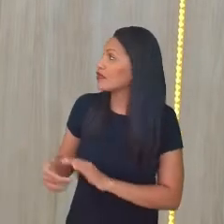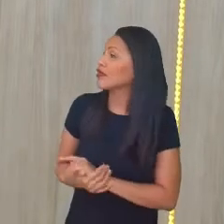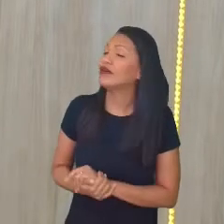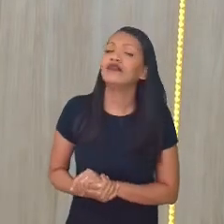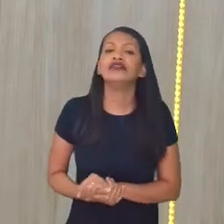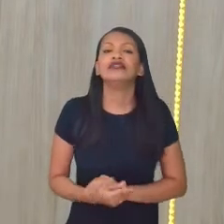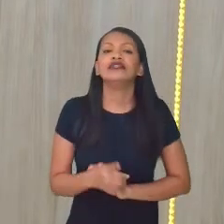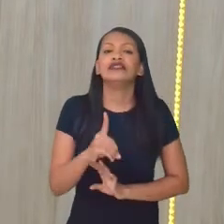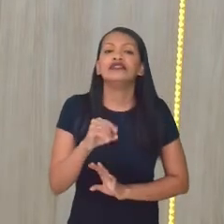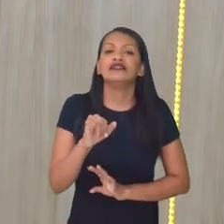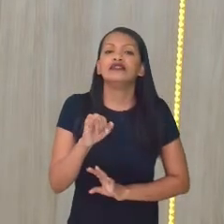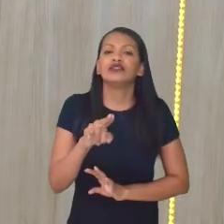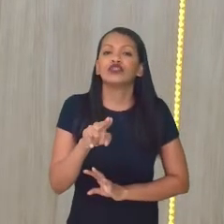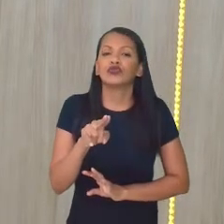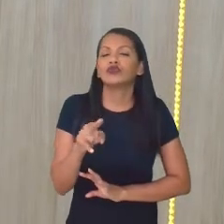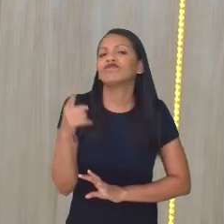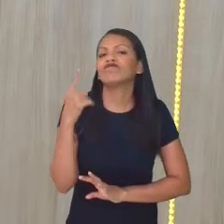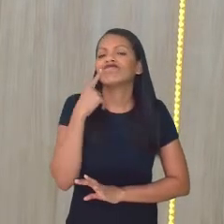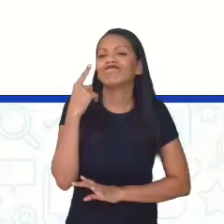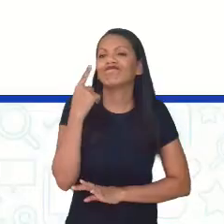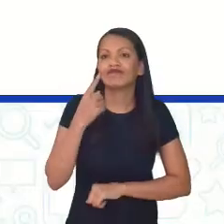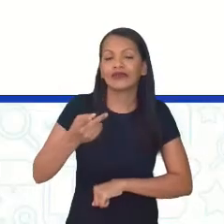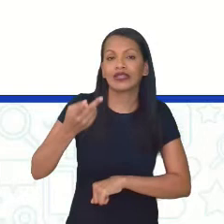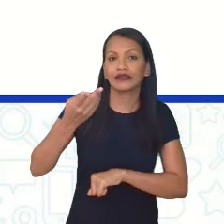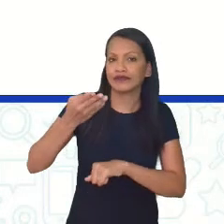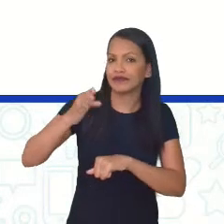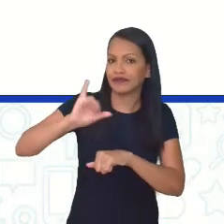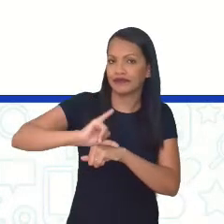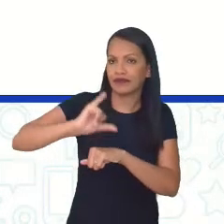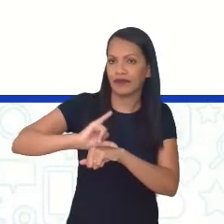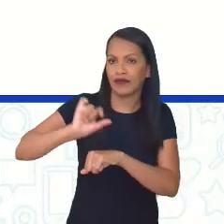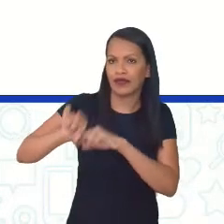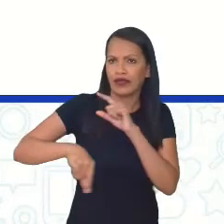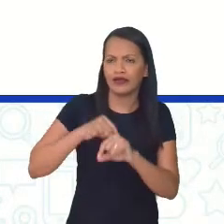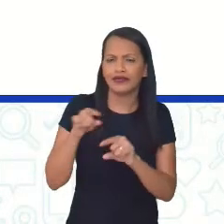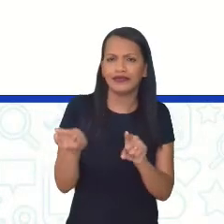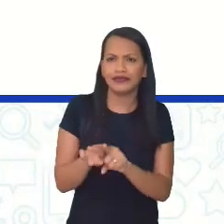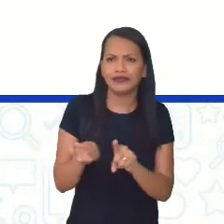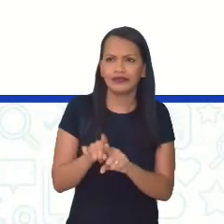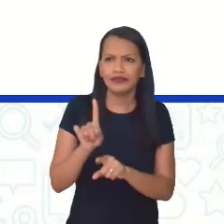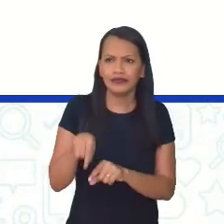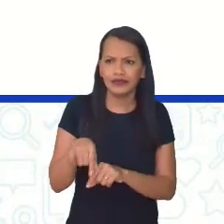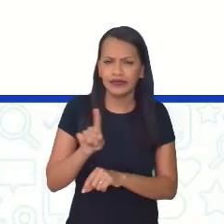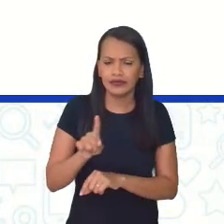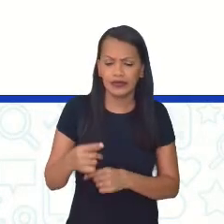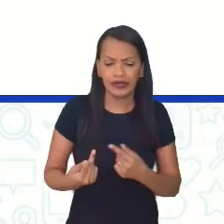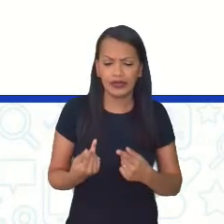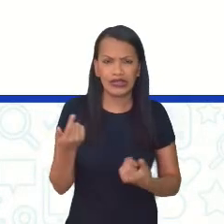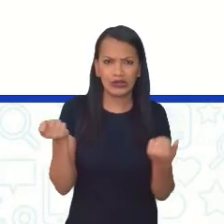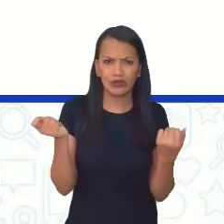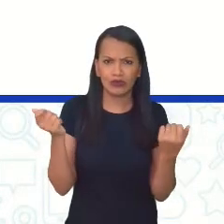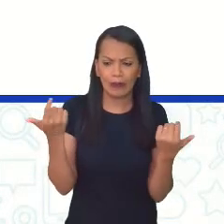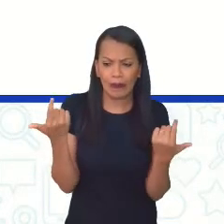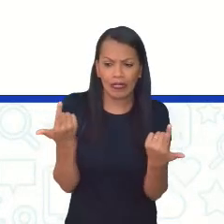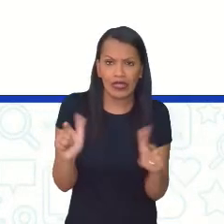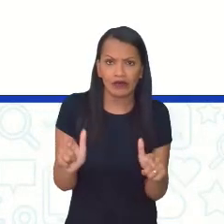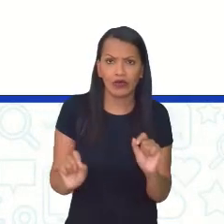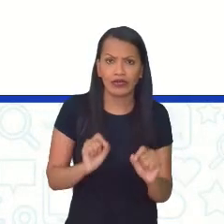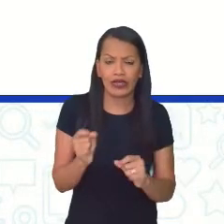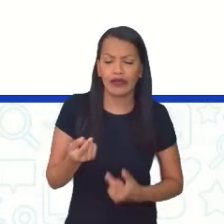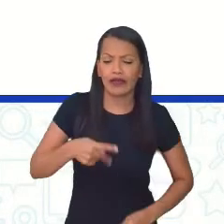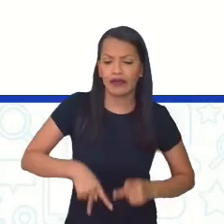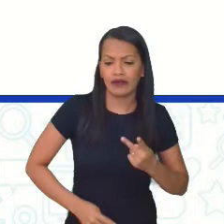cobre, eu trouxe para vocês aí, não é? É um tipo de dispositivo também, ele é não hormonal, não possui hormônio, como